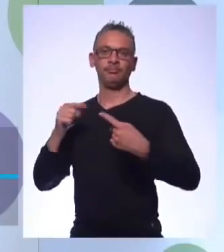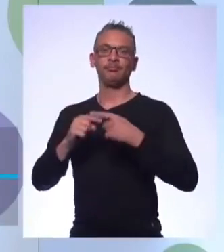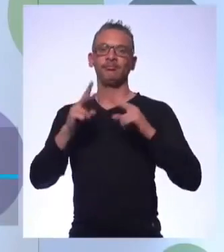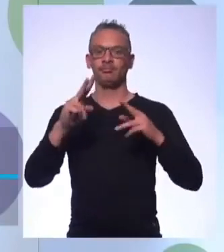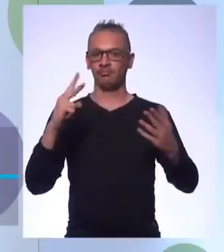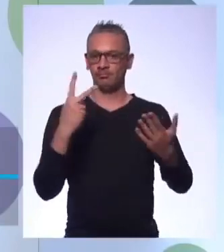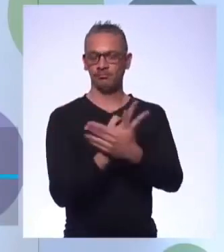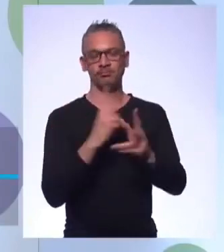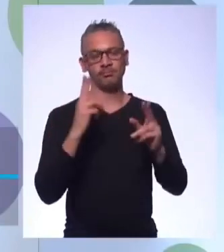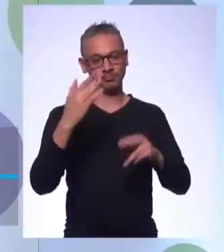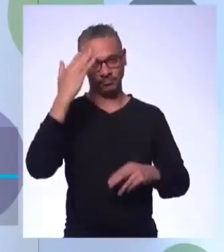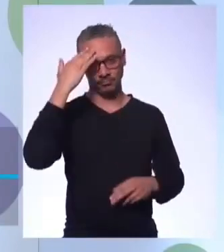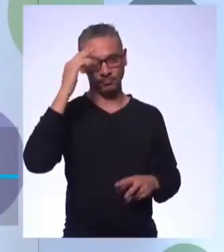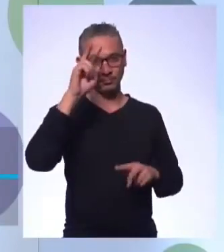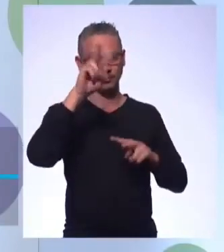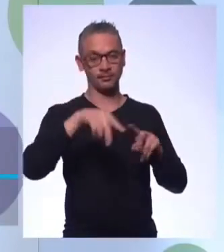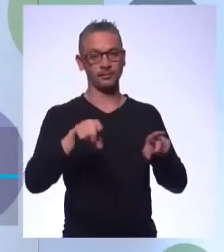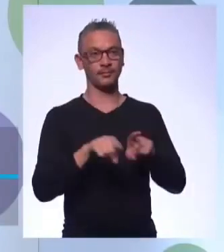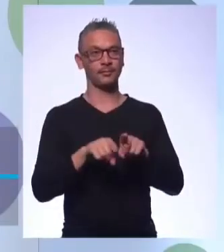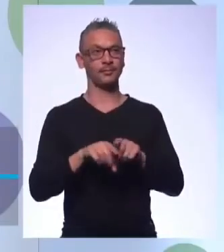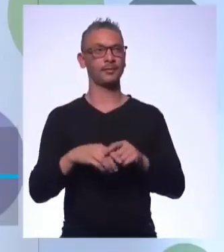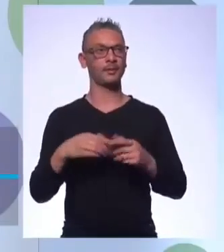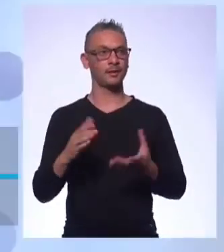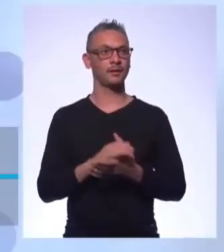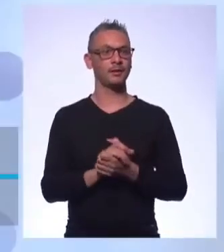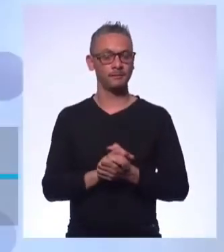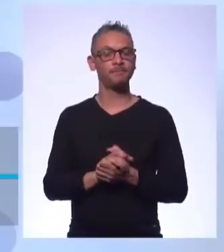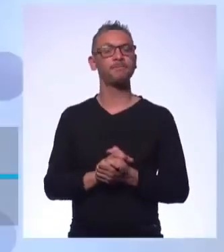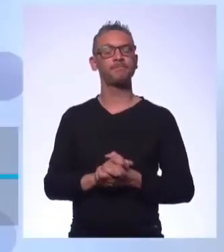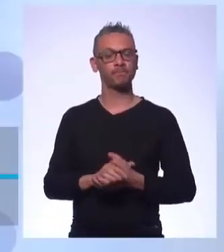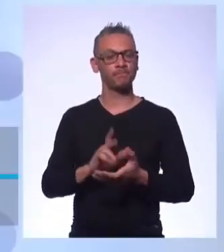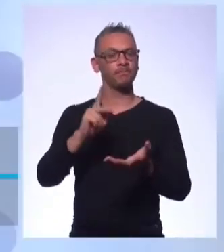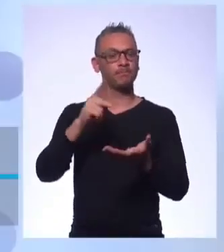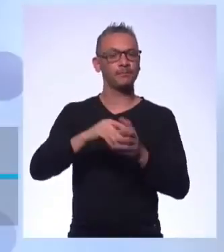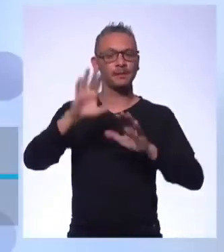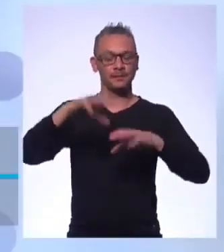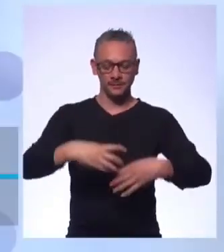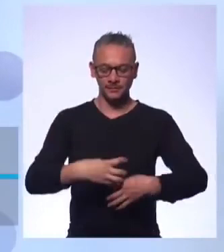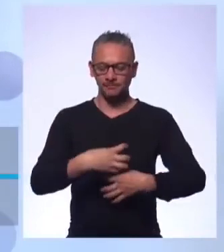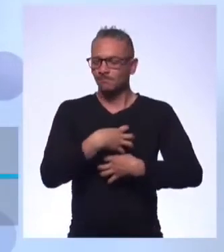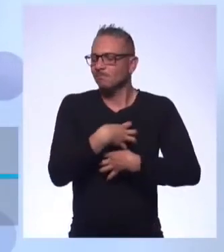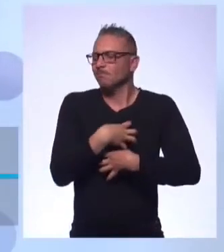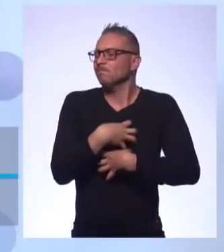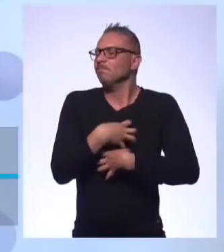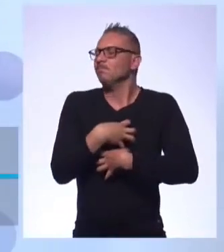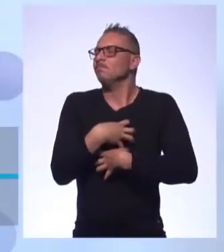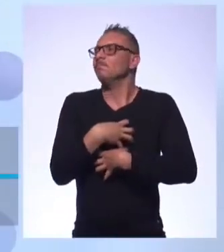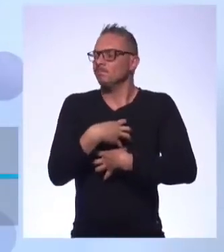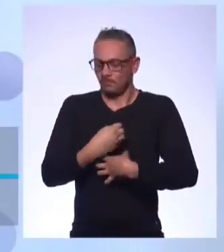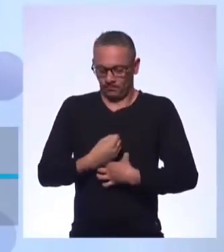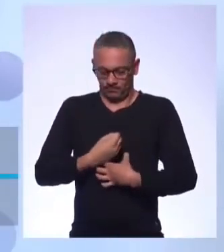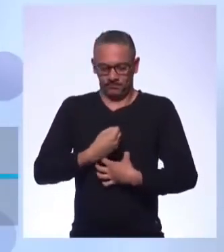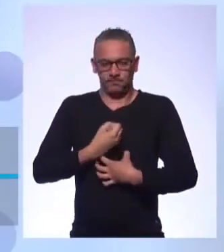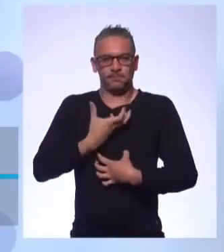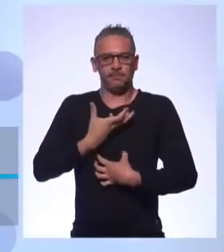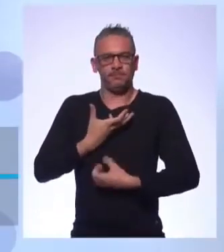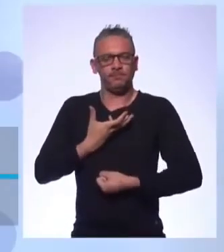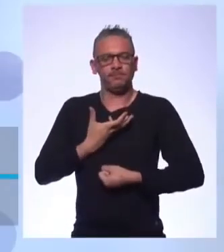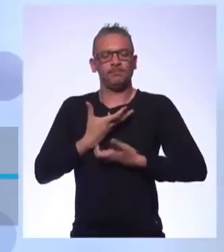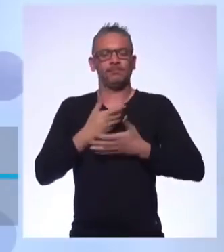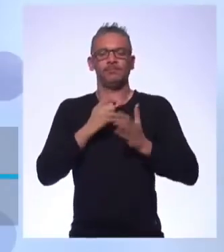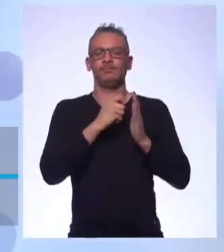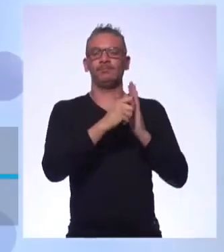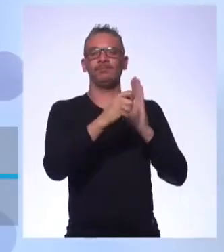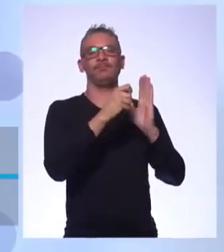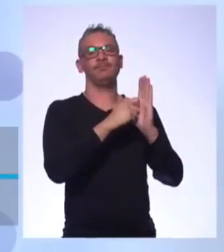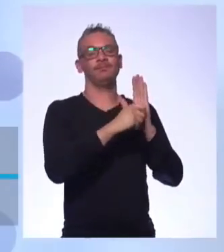gente acabou de ver. Eu gostei do termo, ficar preso, porque às vezes você está até sentindo aquilo e colocou no poema, mas você supera, mas o poema está lá,